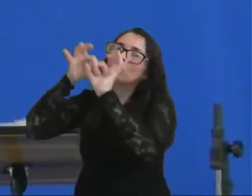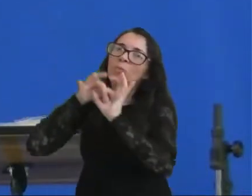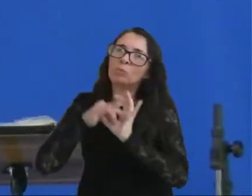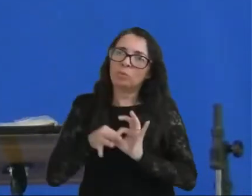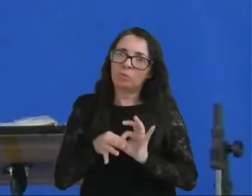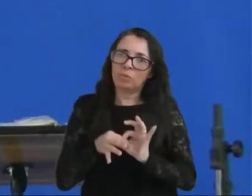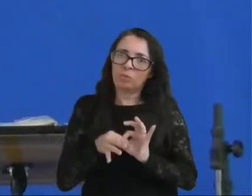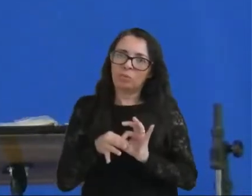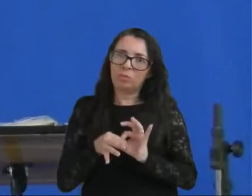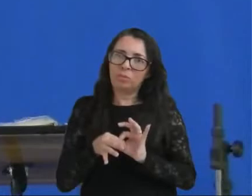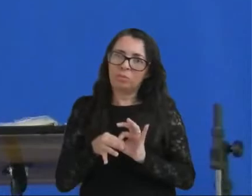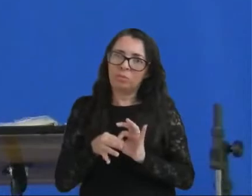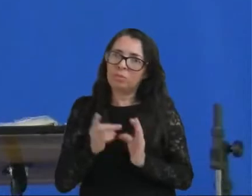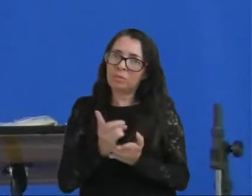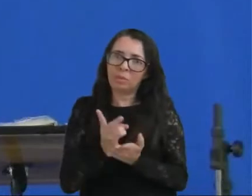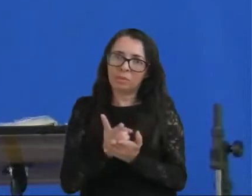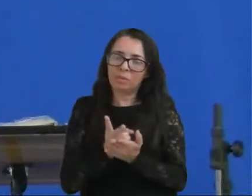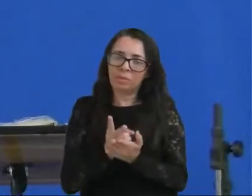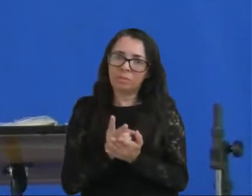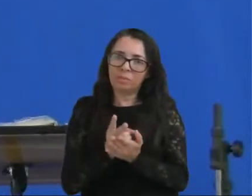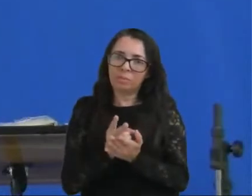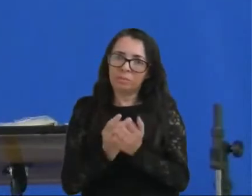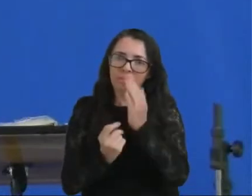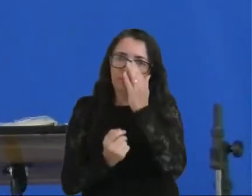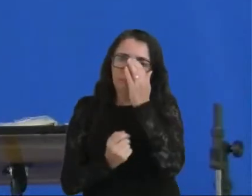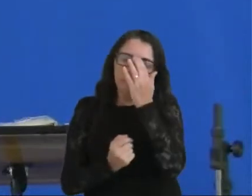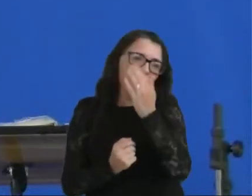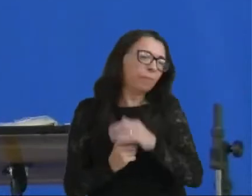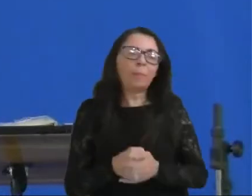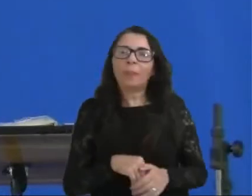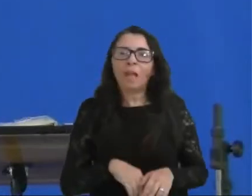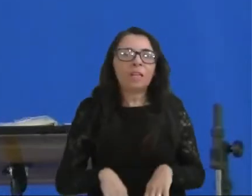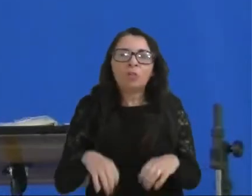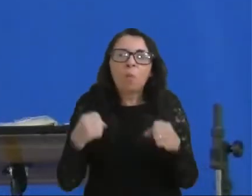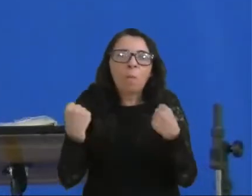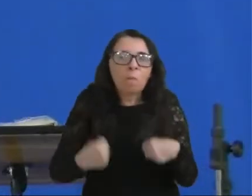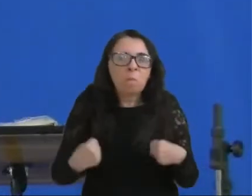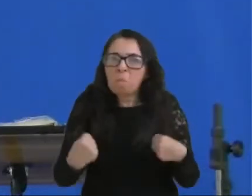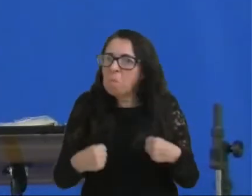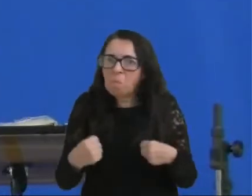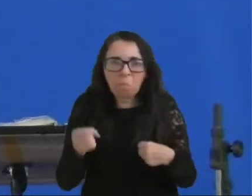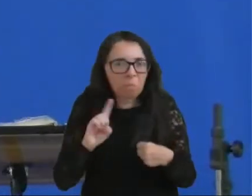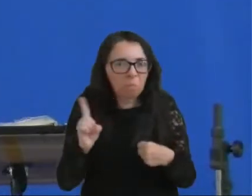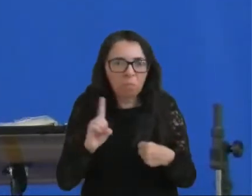período sem amor pela igreja, pela obra. Você não tem mais